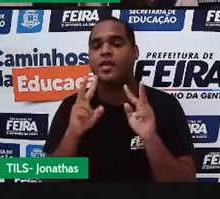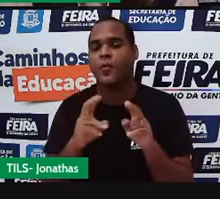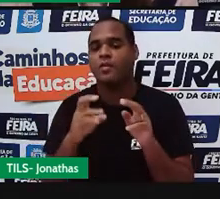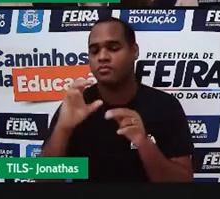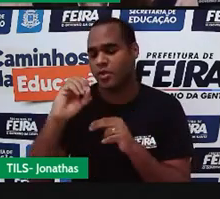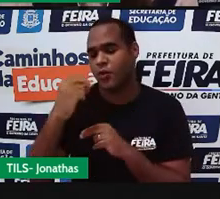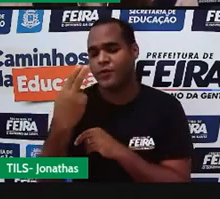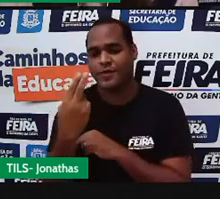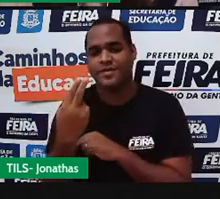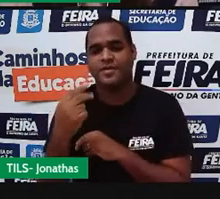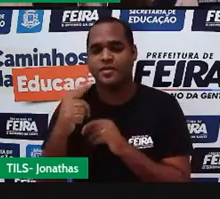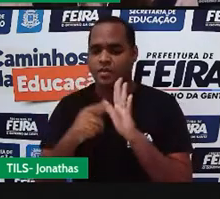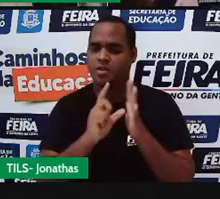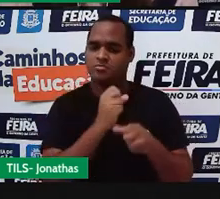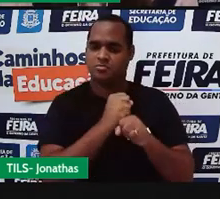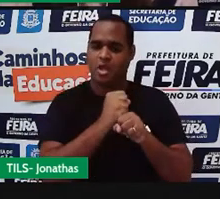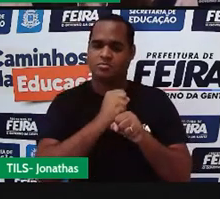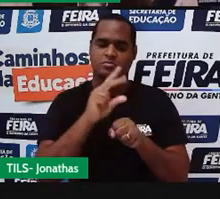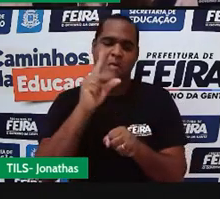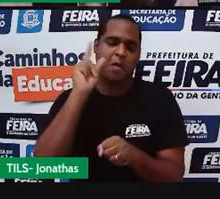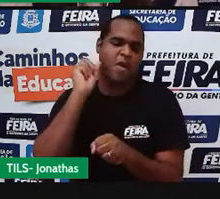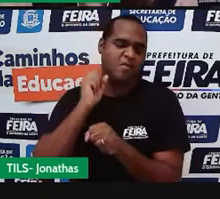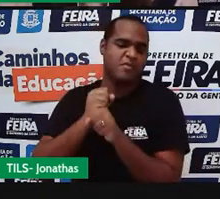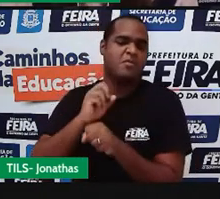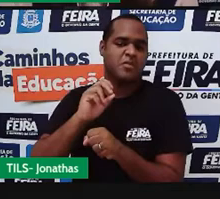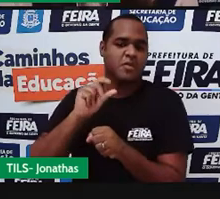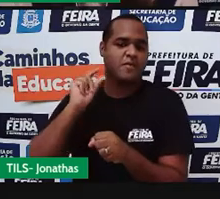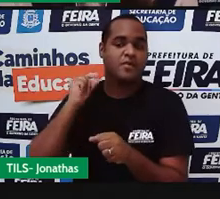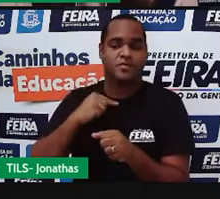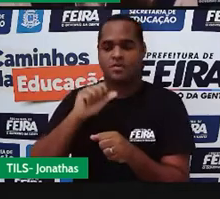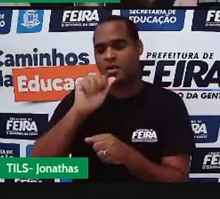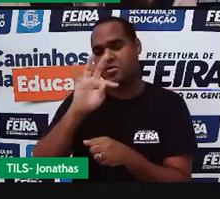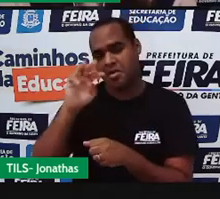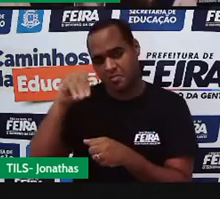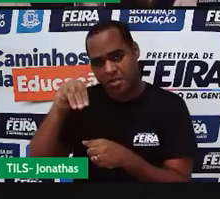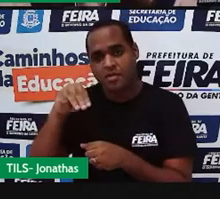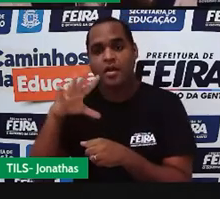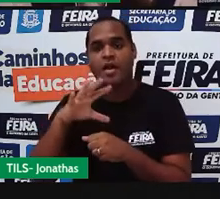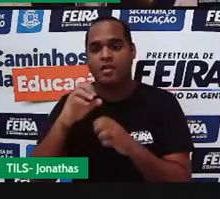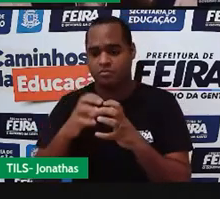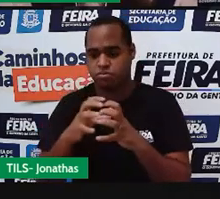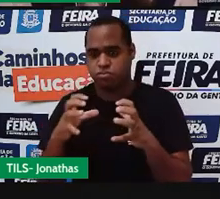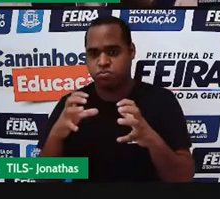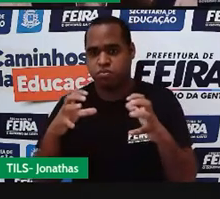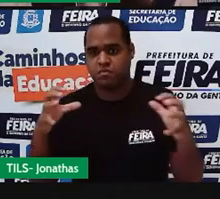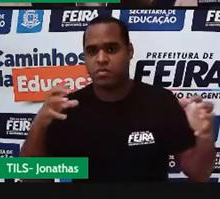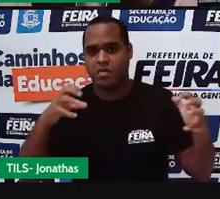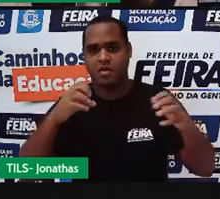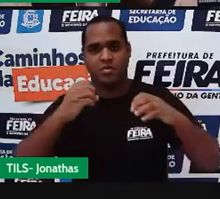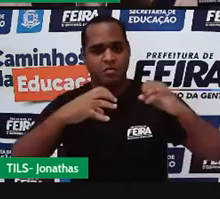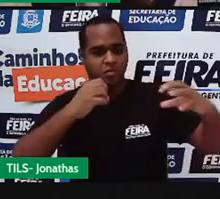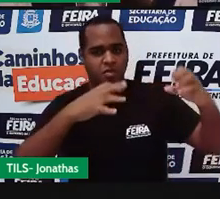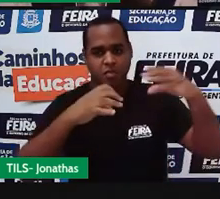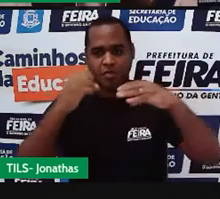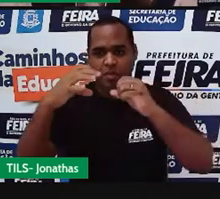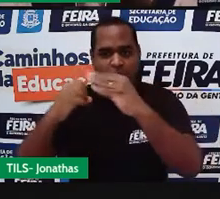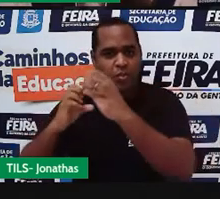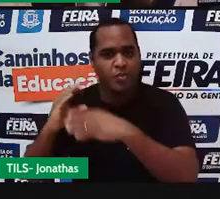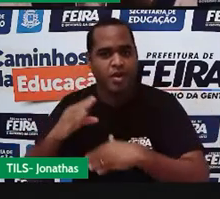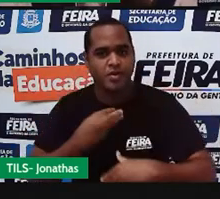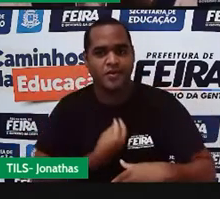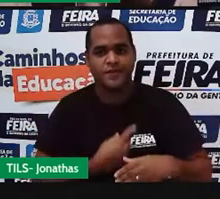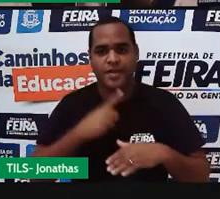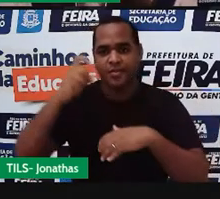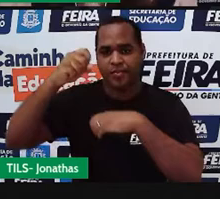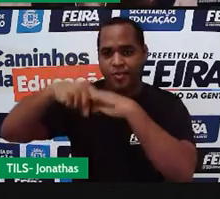nos últimos séculos a presença na atmosfera de gases como CO2 cresceu e portanto a sua capacidade de